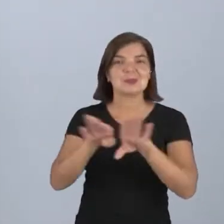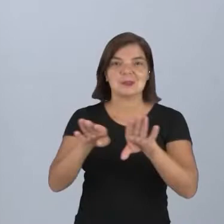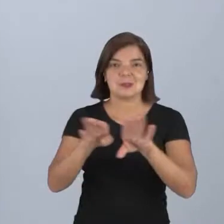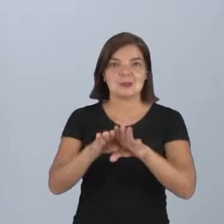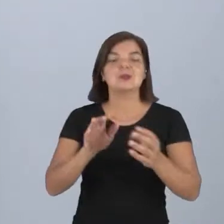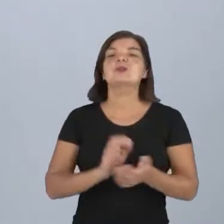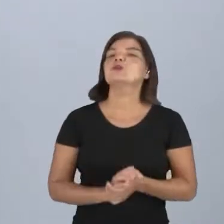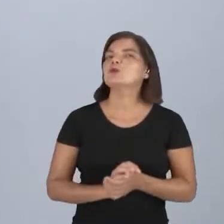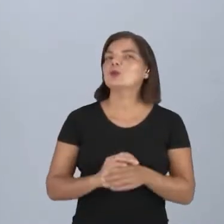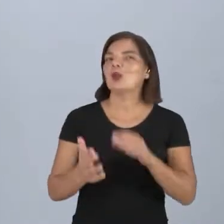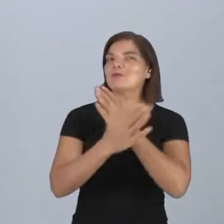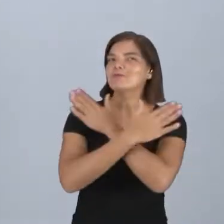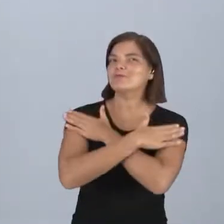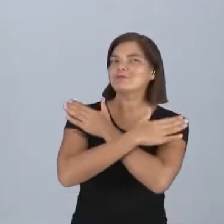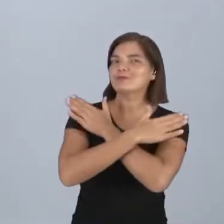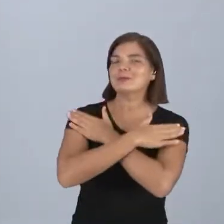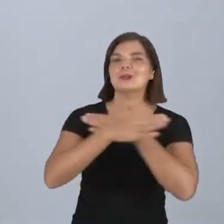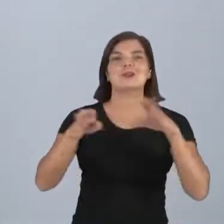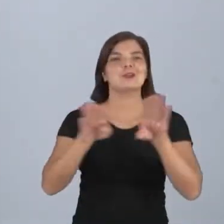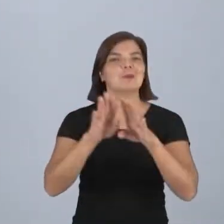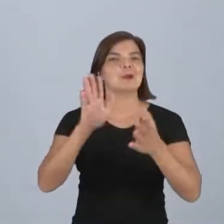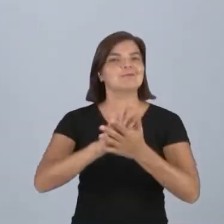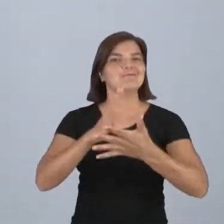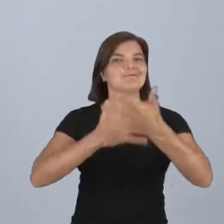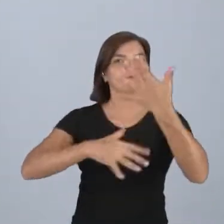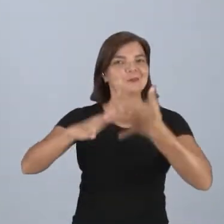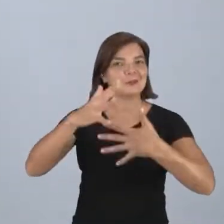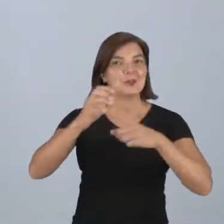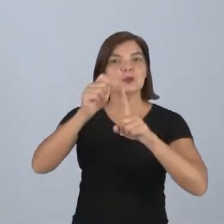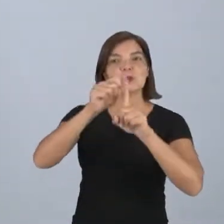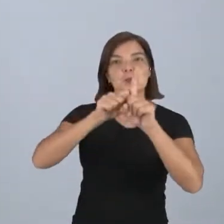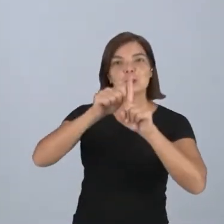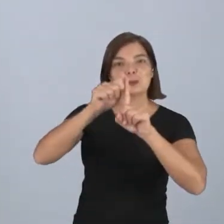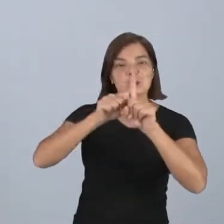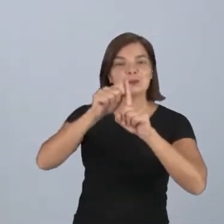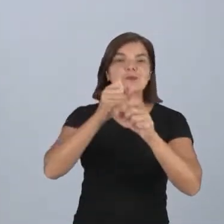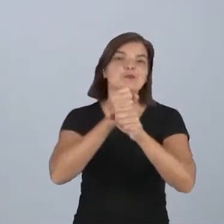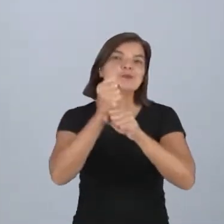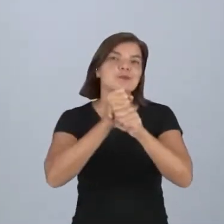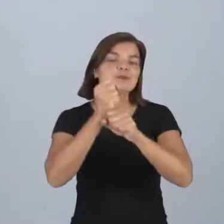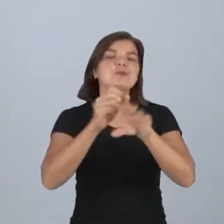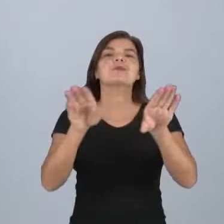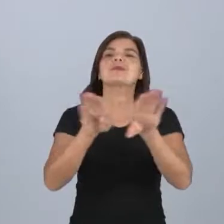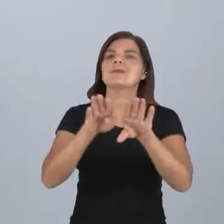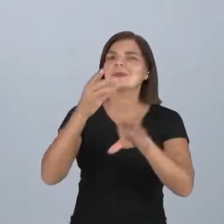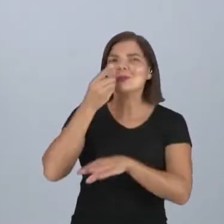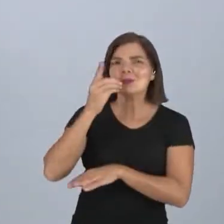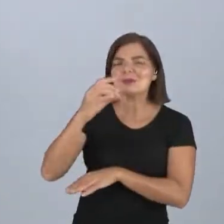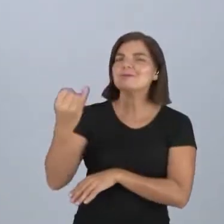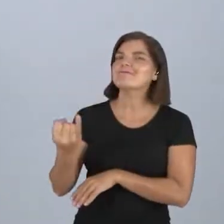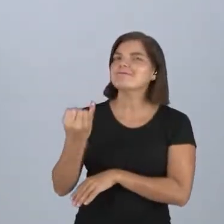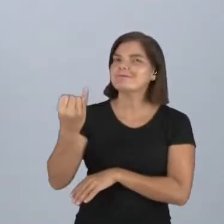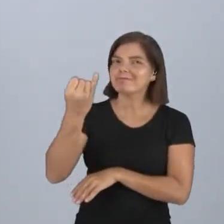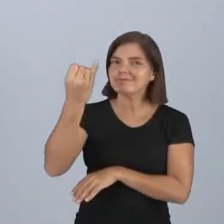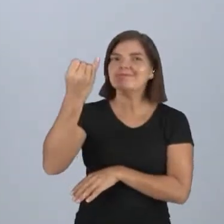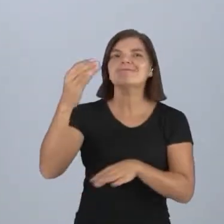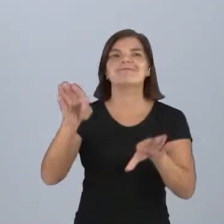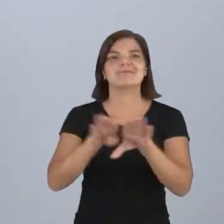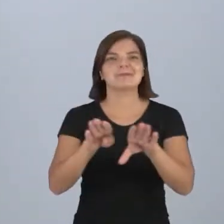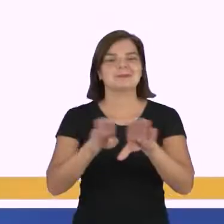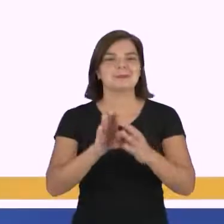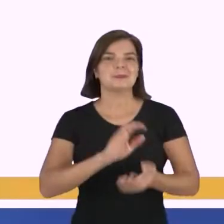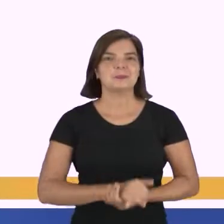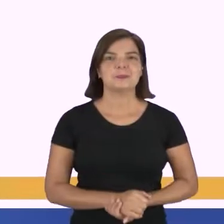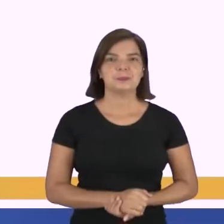and celebrations, vamos falar um pouquinho sobre os meses do ano e sobre datas, porque são importantes na hora de entender aí os holidays e